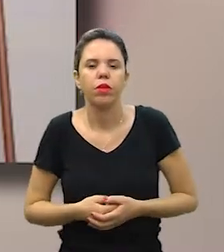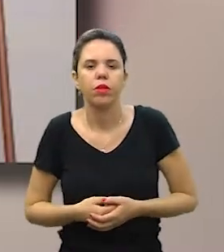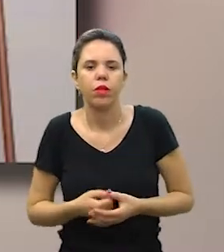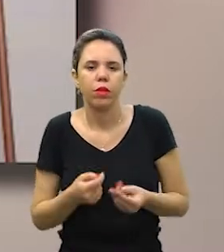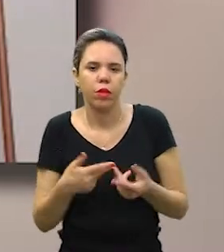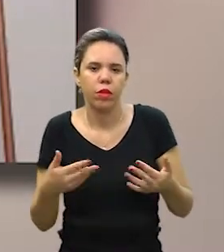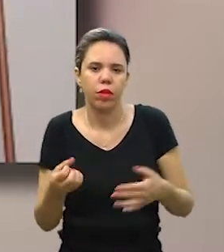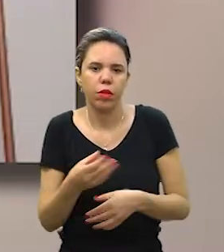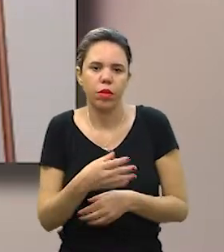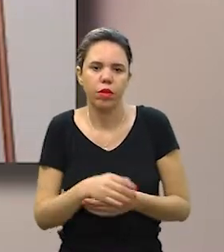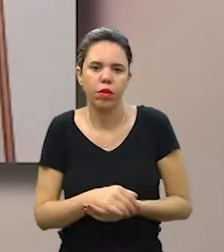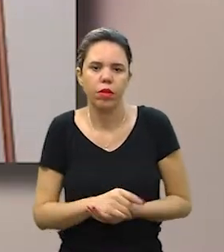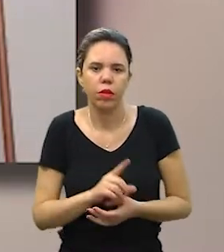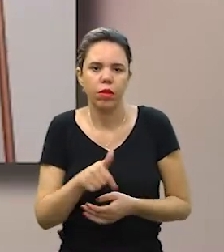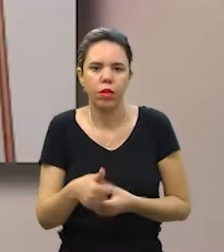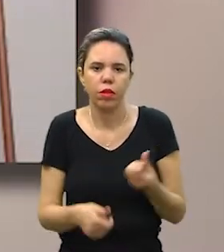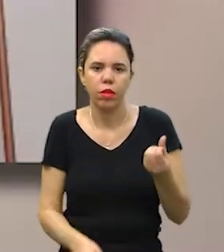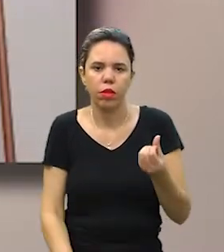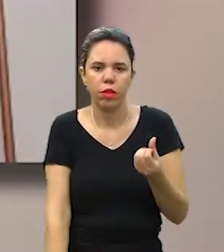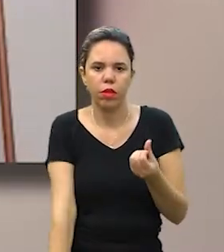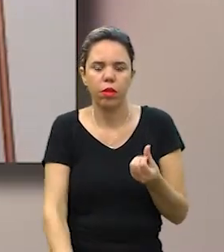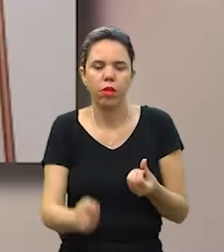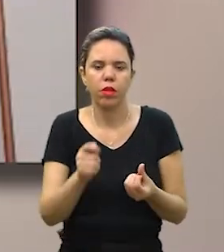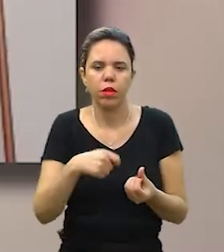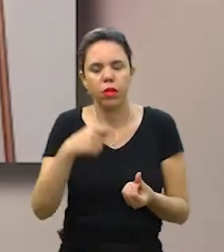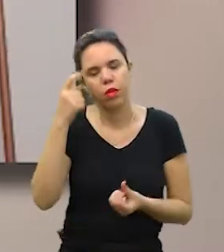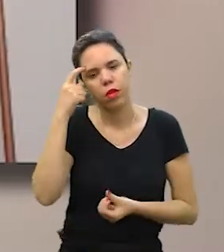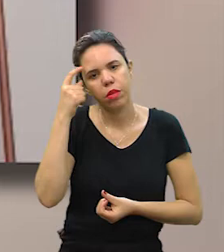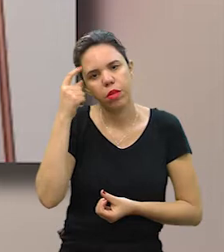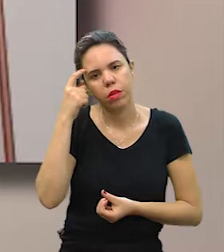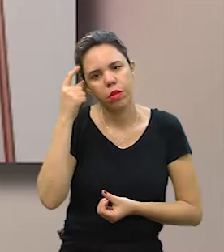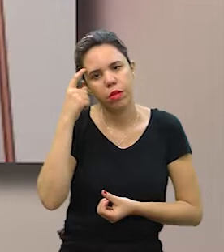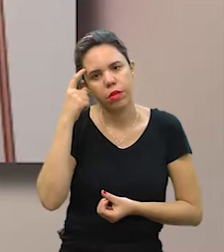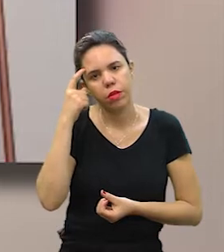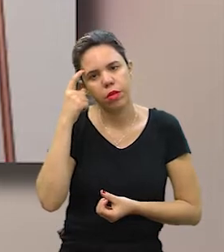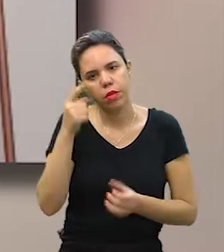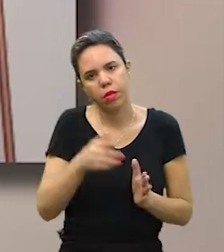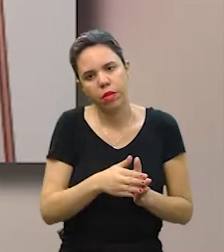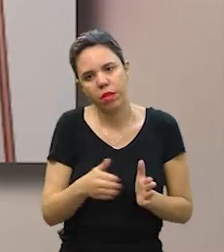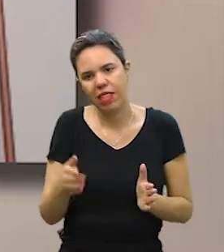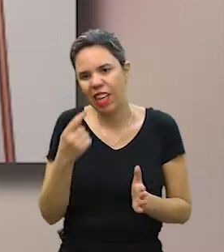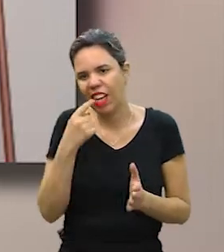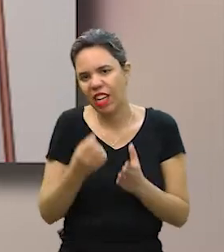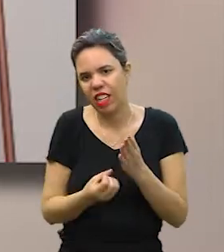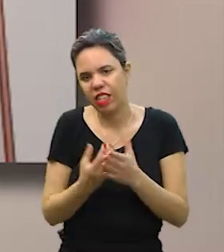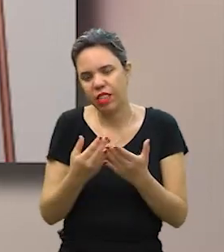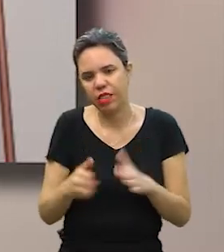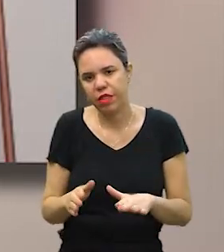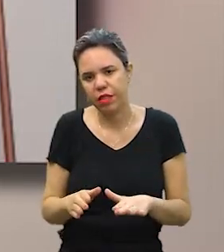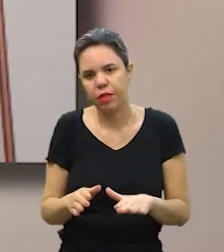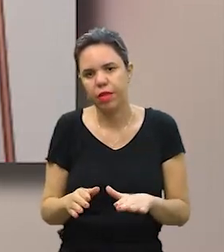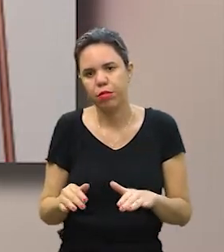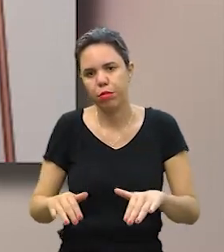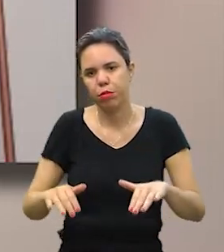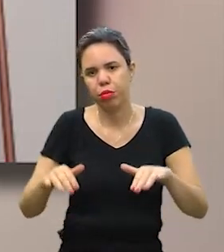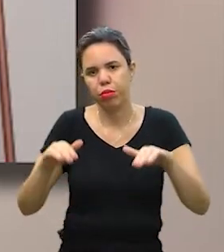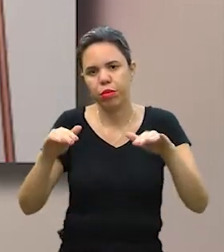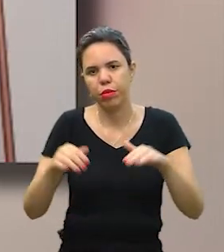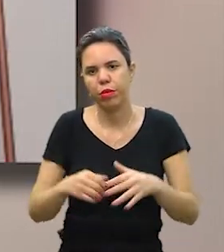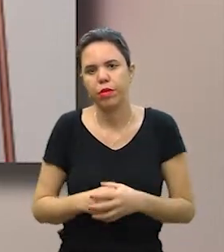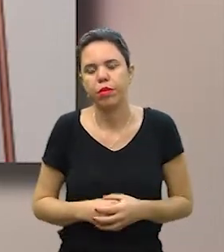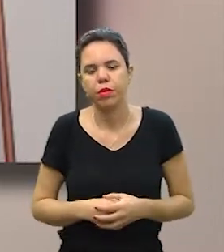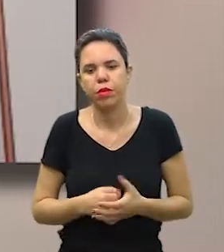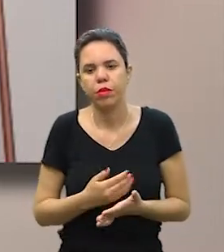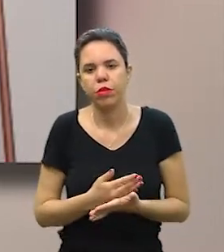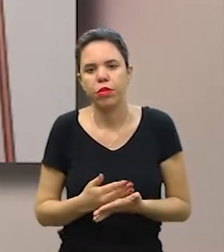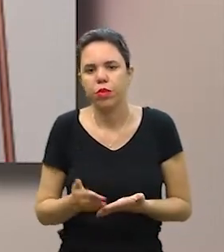Então, é muita coisa nova, né? Depois do 6º mês, vamos pensar. Período de dentição, os saltos do crescimento,